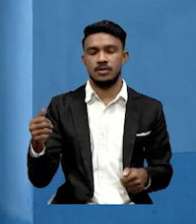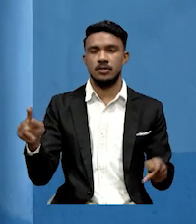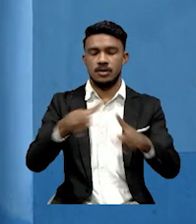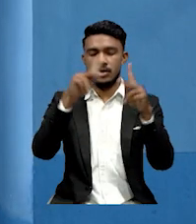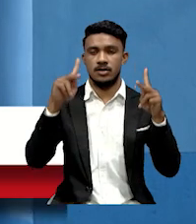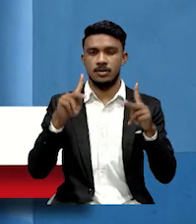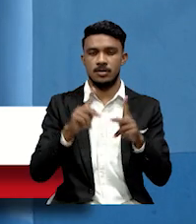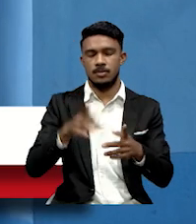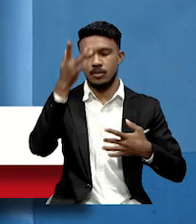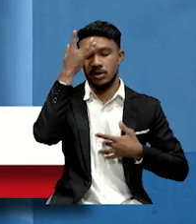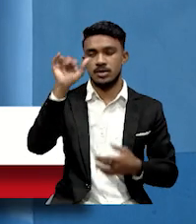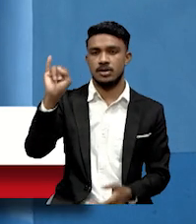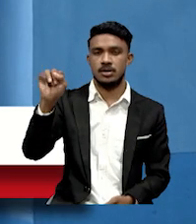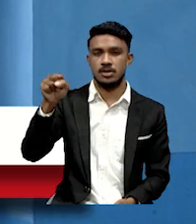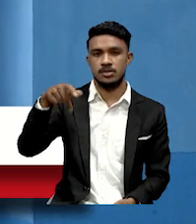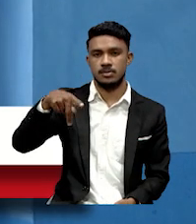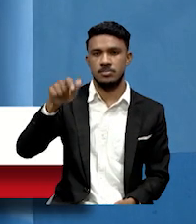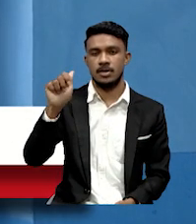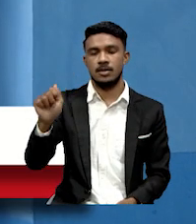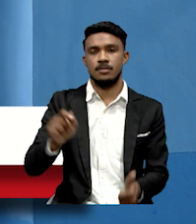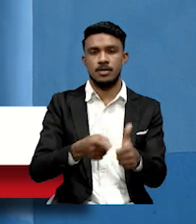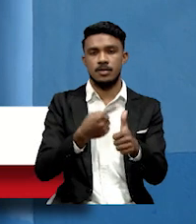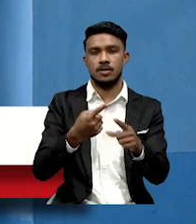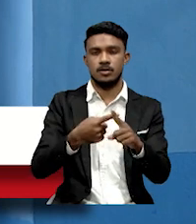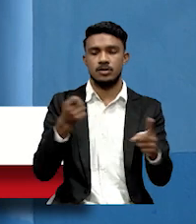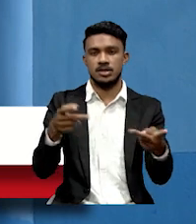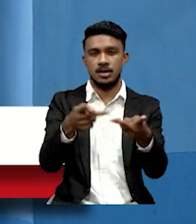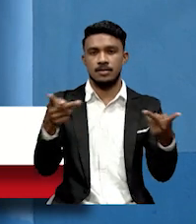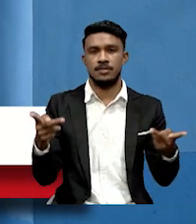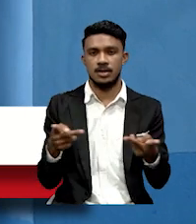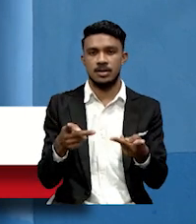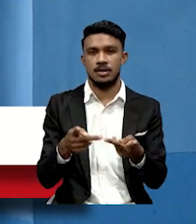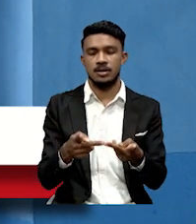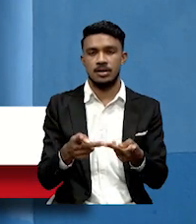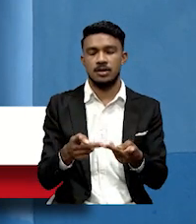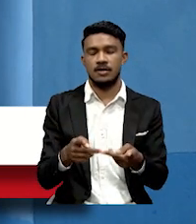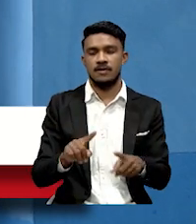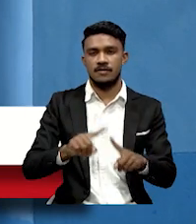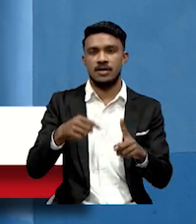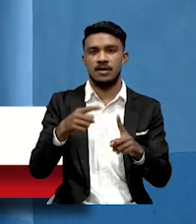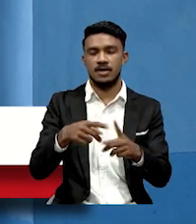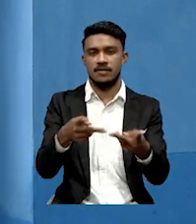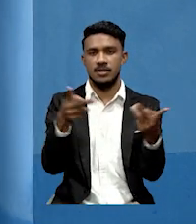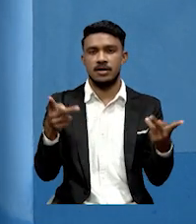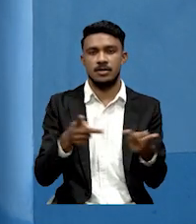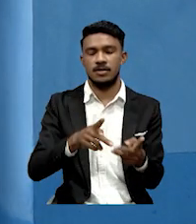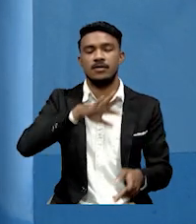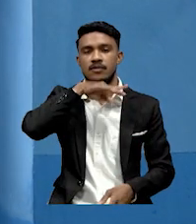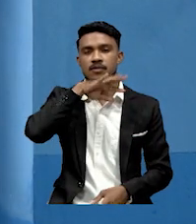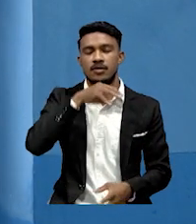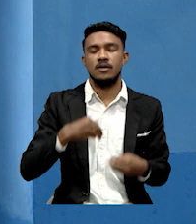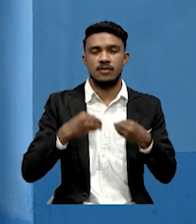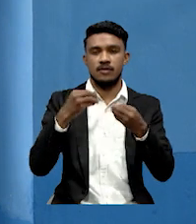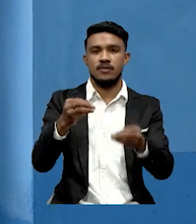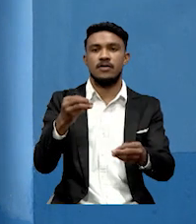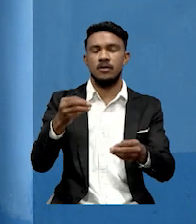ne maka, primeiro, usi ambiente, quando ambiente ne be maka la saudável ida nemos, fo moras ba